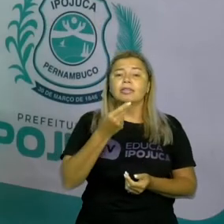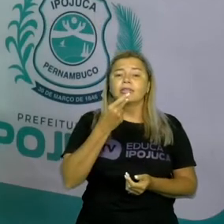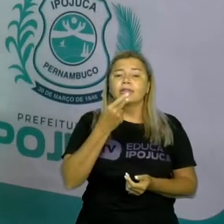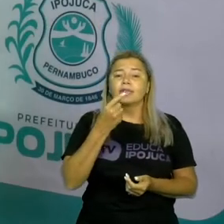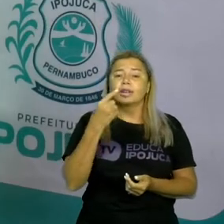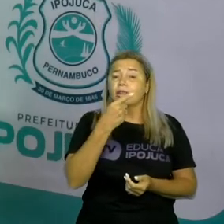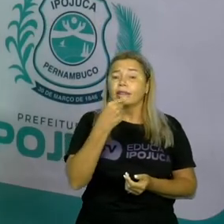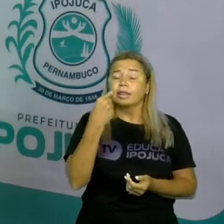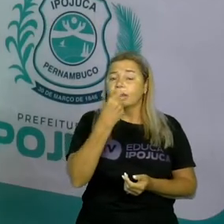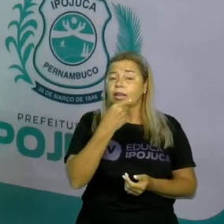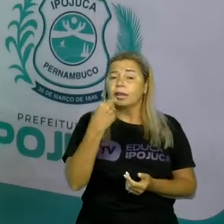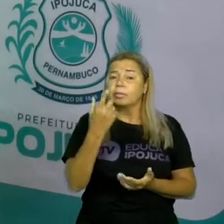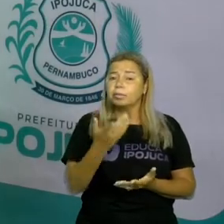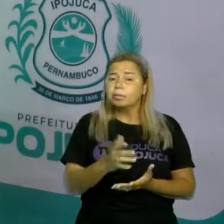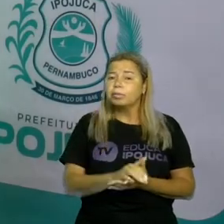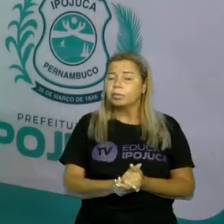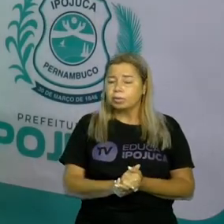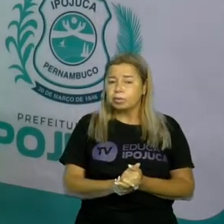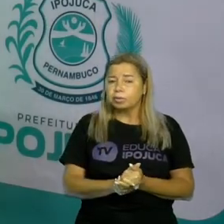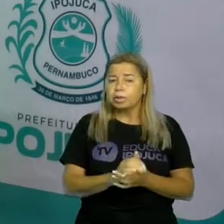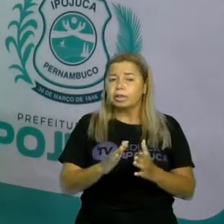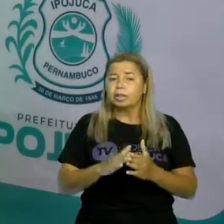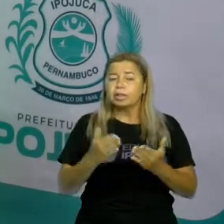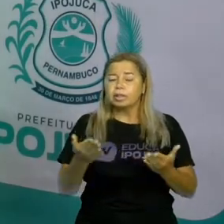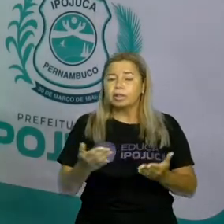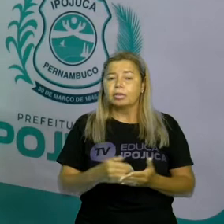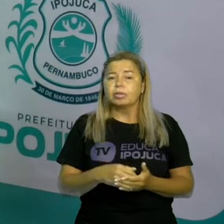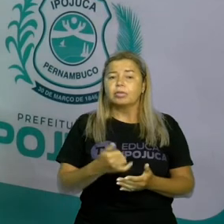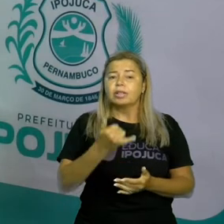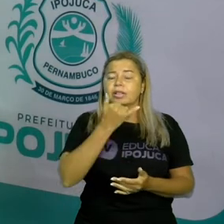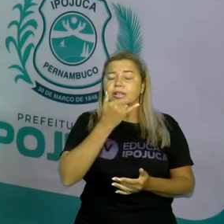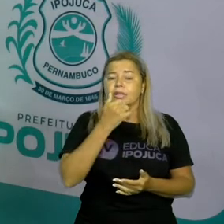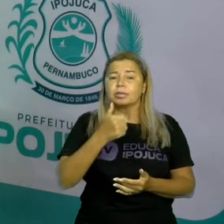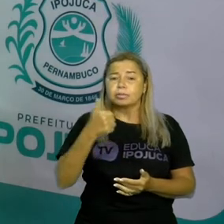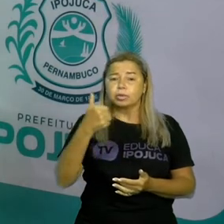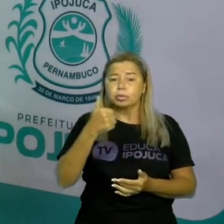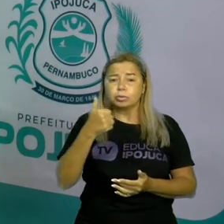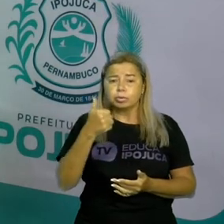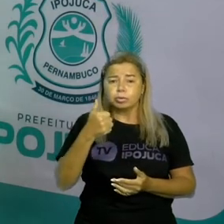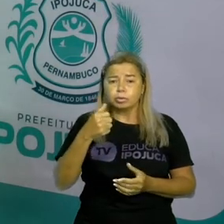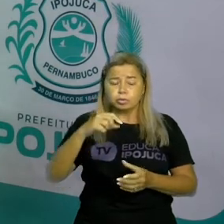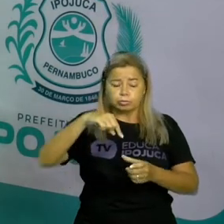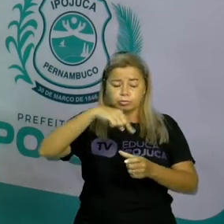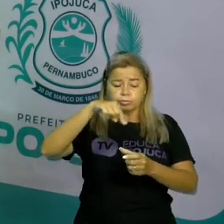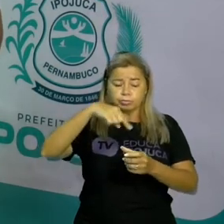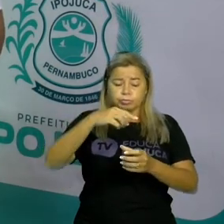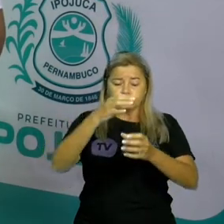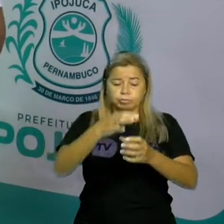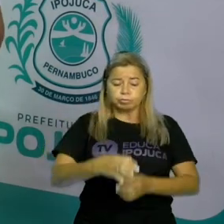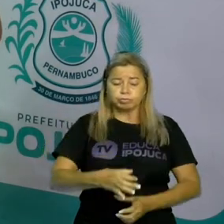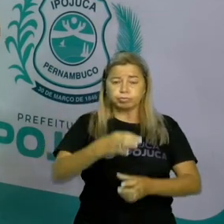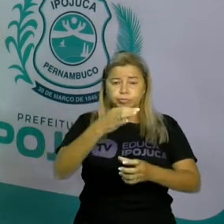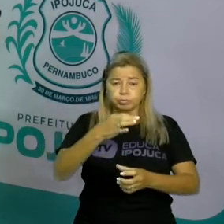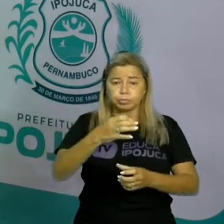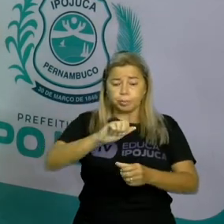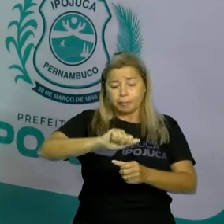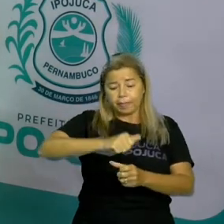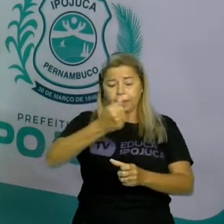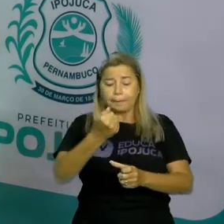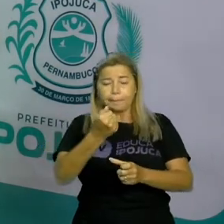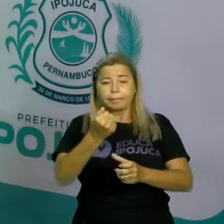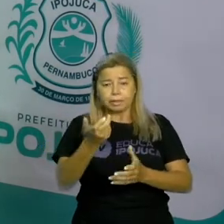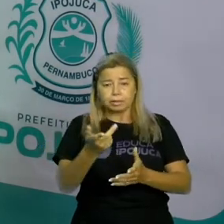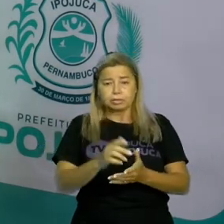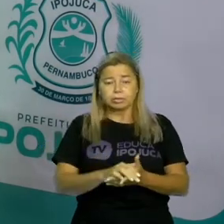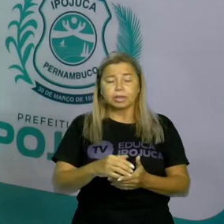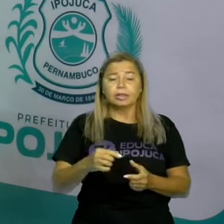nosso corpo. Então, a gente vê aqui, ó, que na oração 1, a boca da garrafa é a abertura do recipiente. E já na